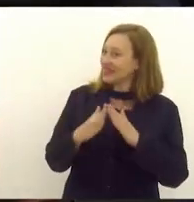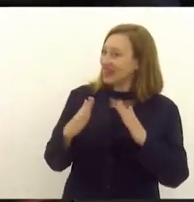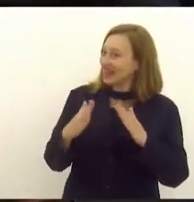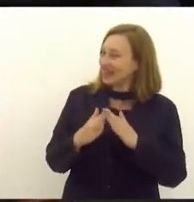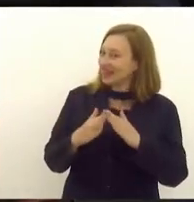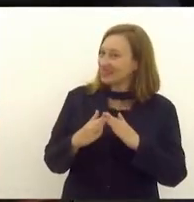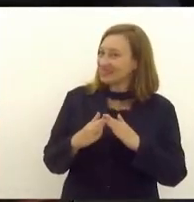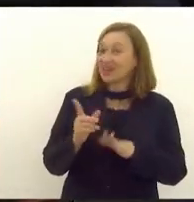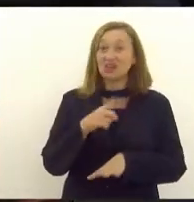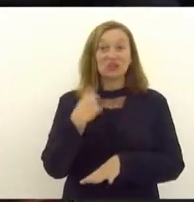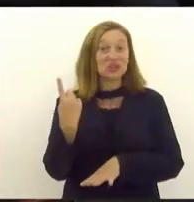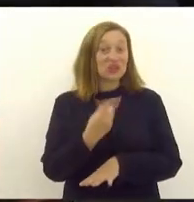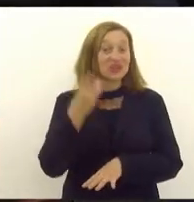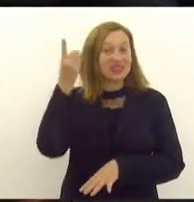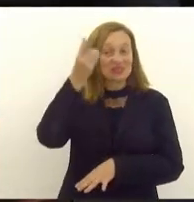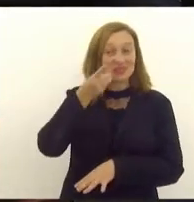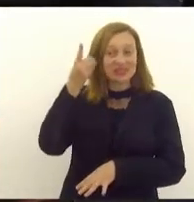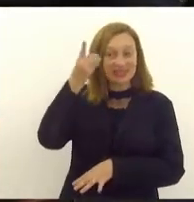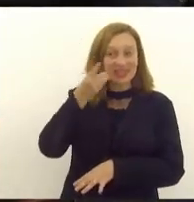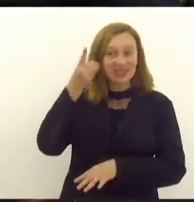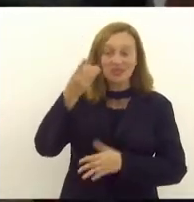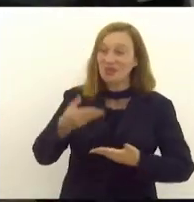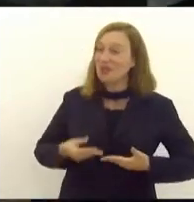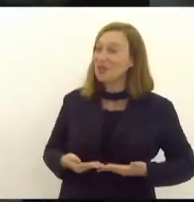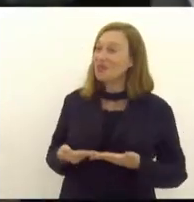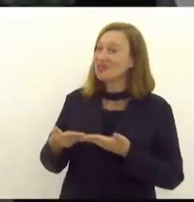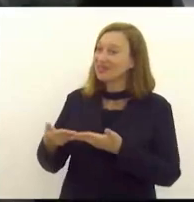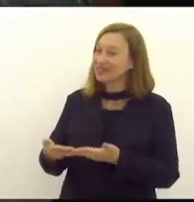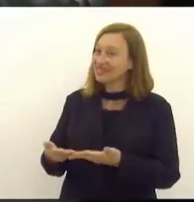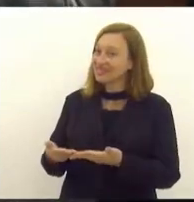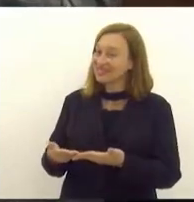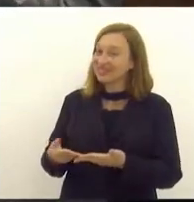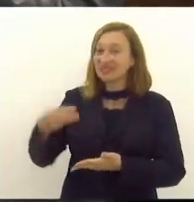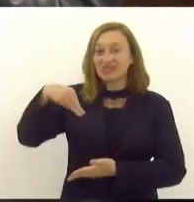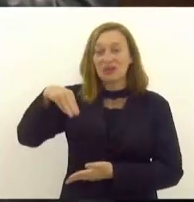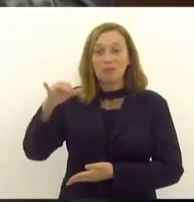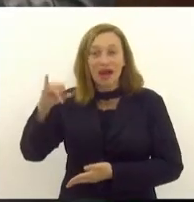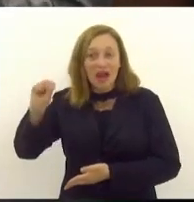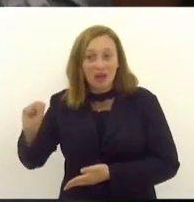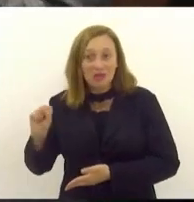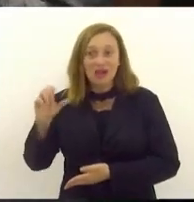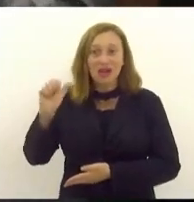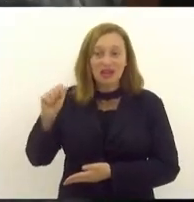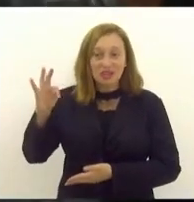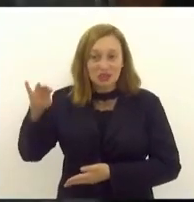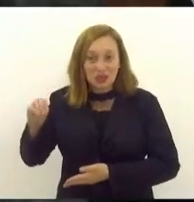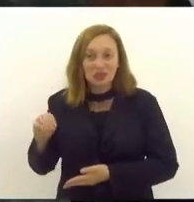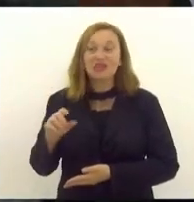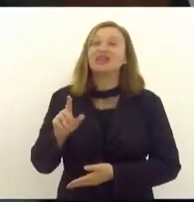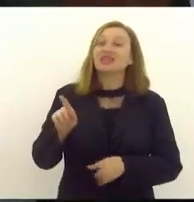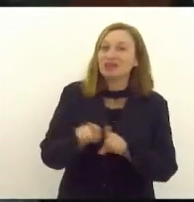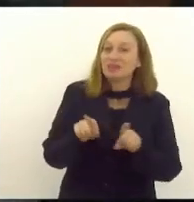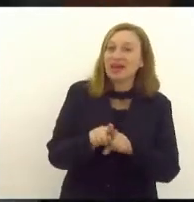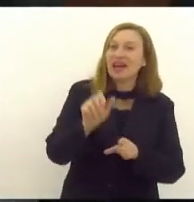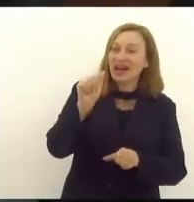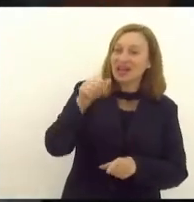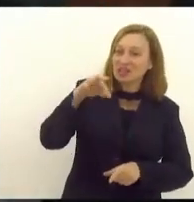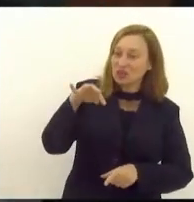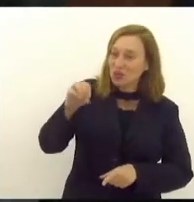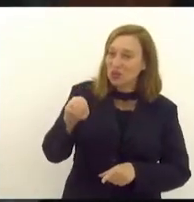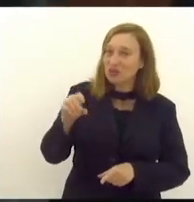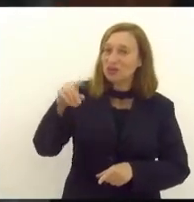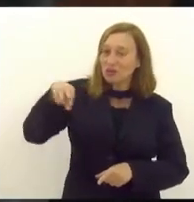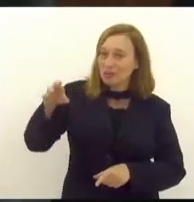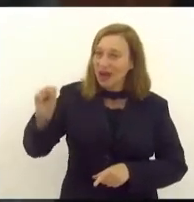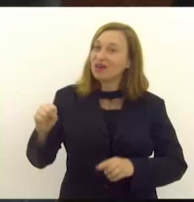os nós deputados oferecessemos ao Marco Antônio e ao Antônio Marcos os parabéns